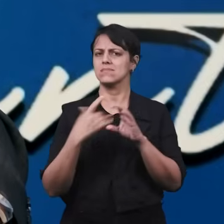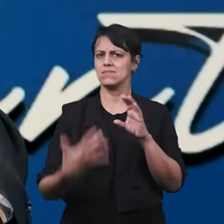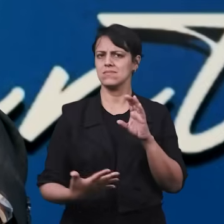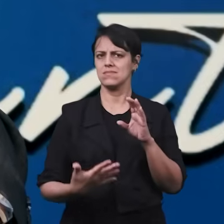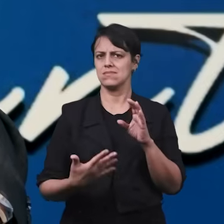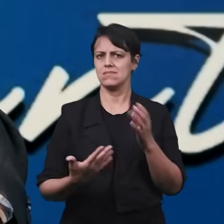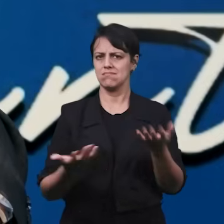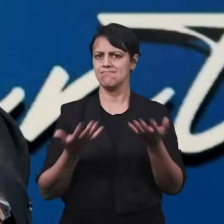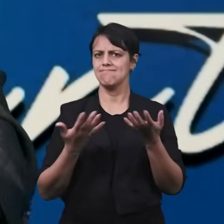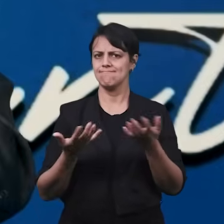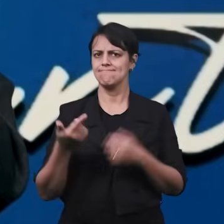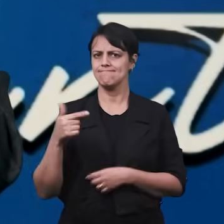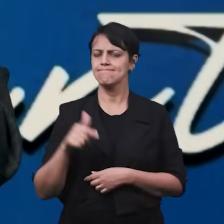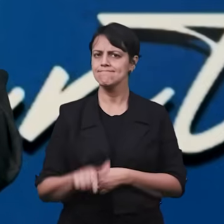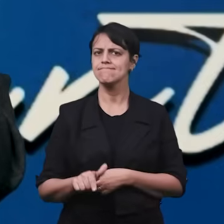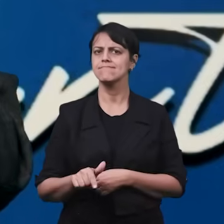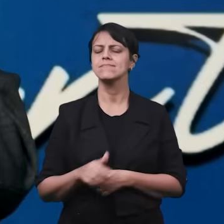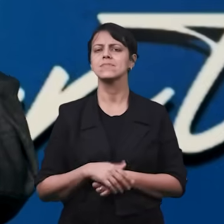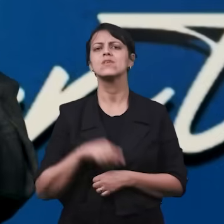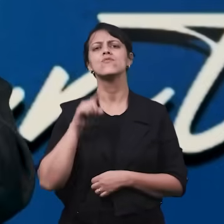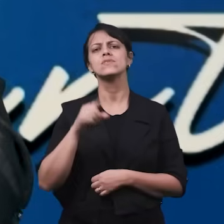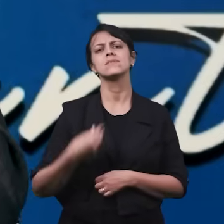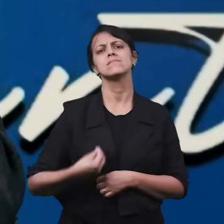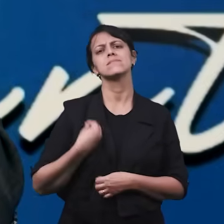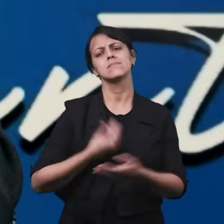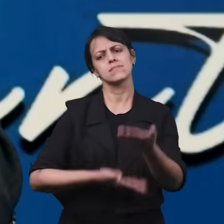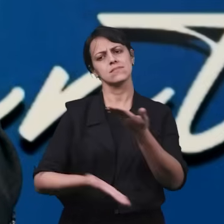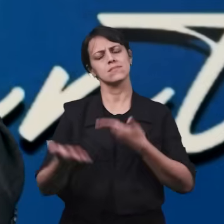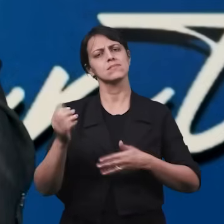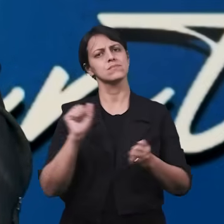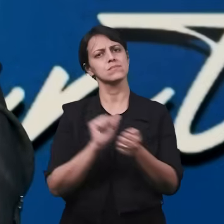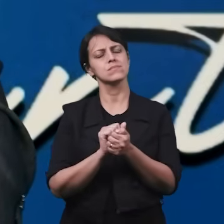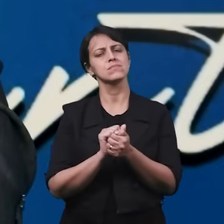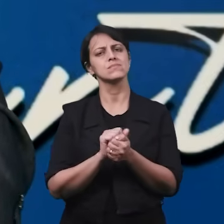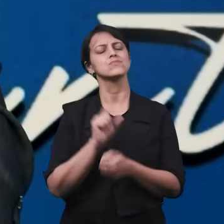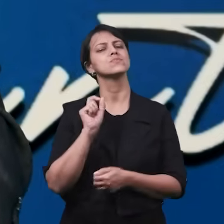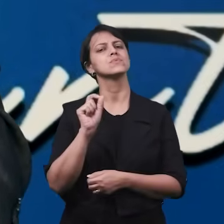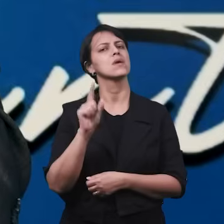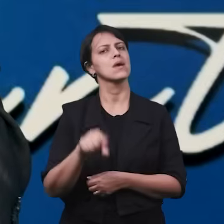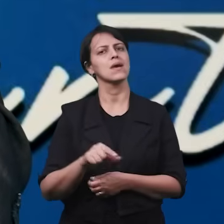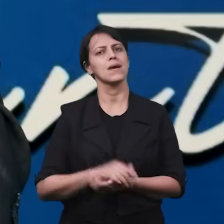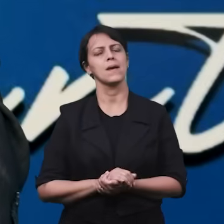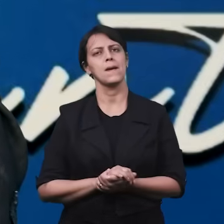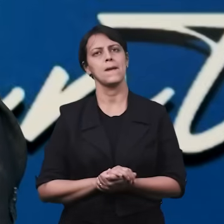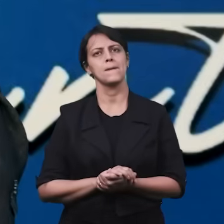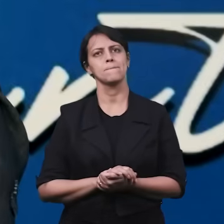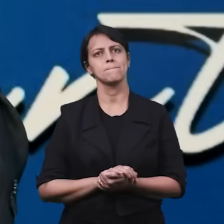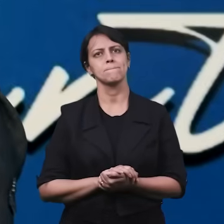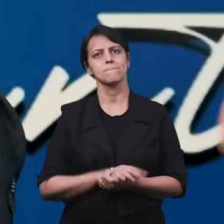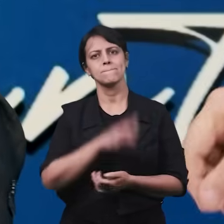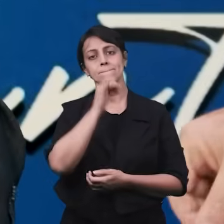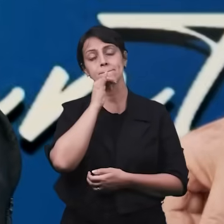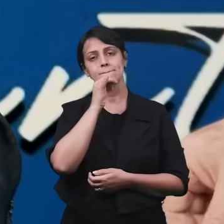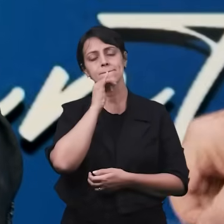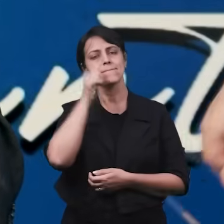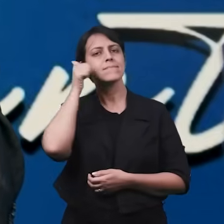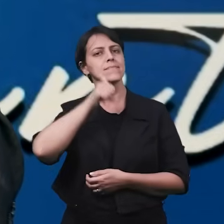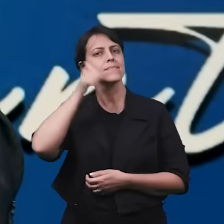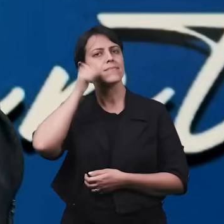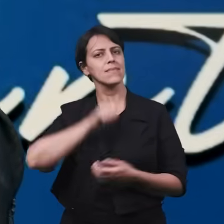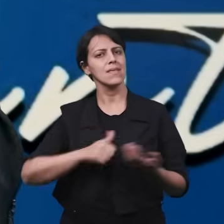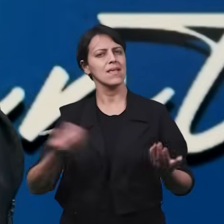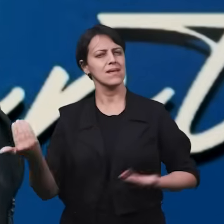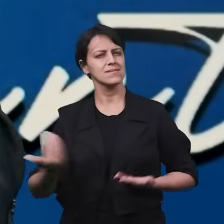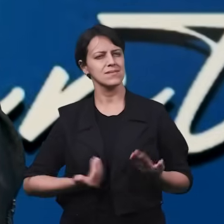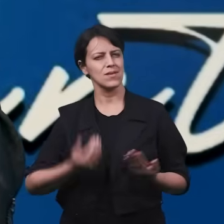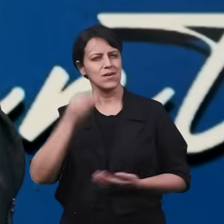de abordar aqui, que vai ser muito útil também para você que está participando conosco, que é a questão de uma ajuda que uma